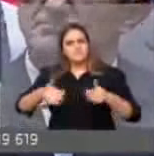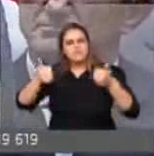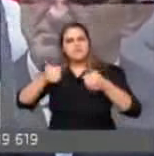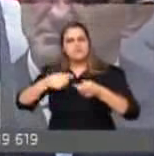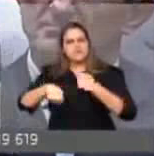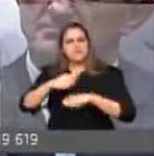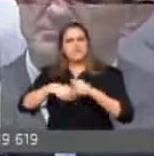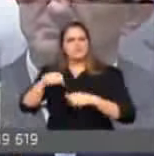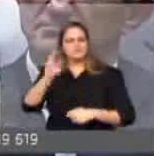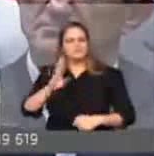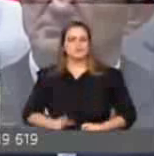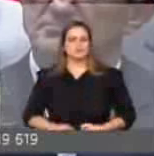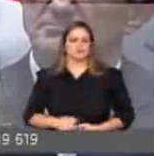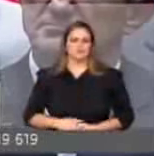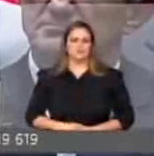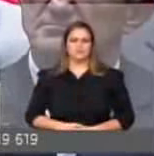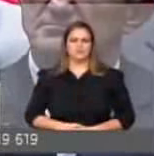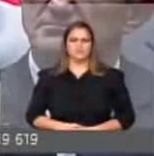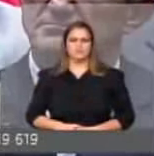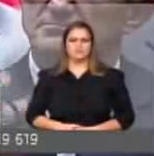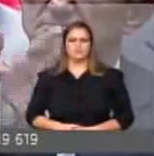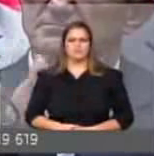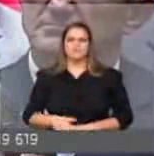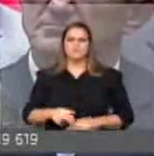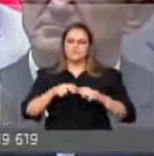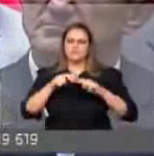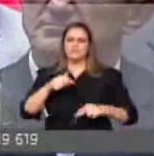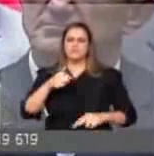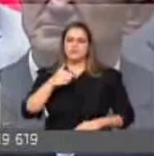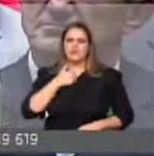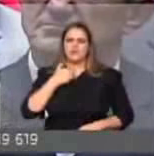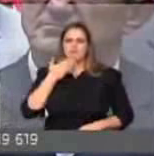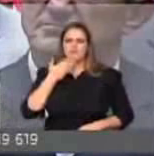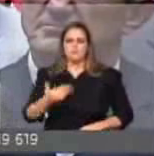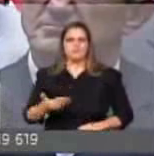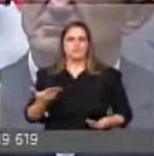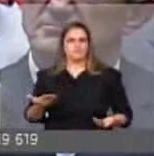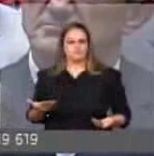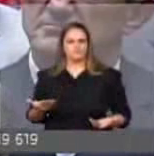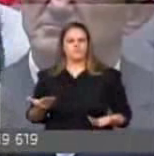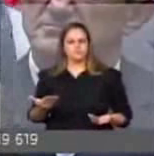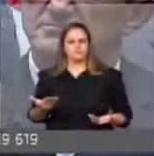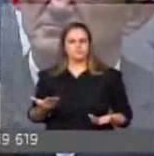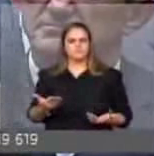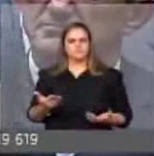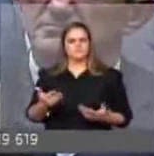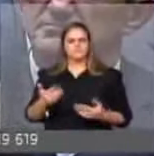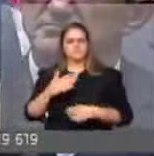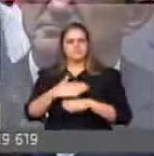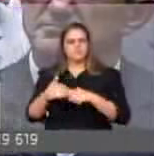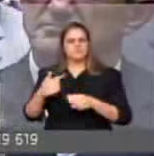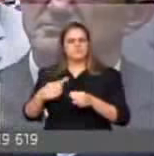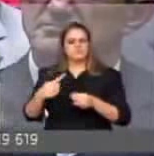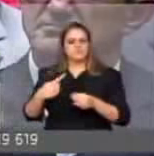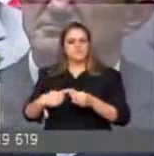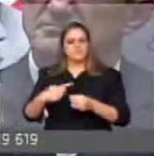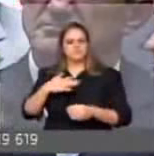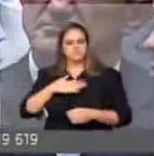país, em favor da minha querida cidade de Coruripe,